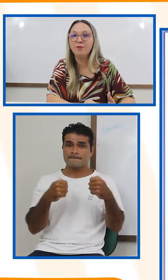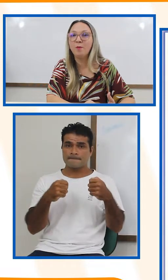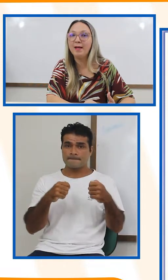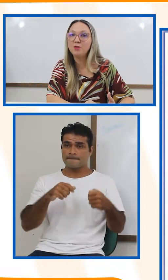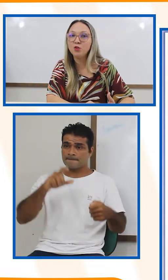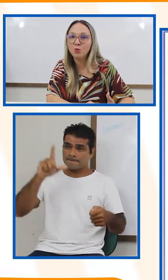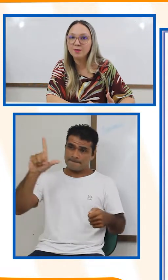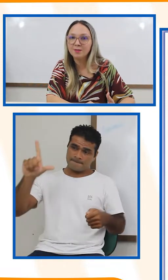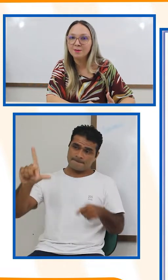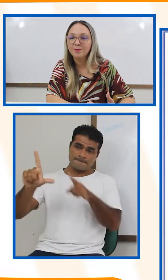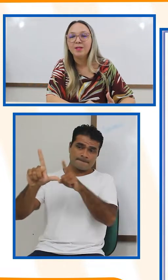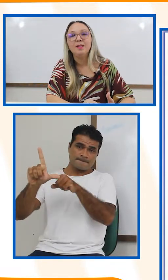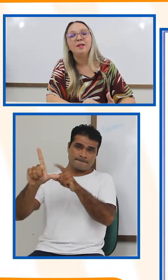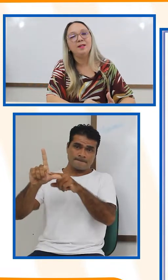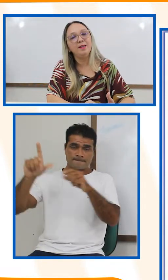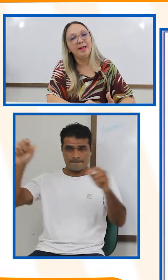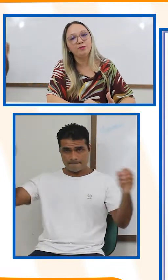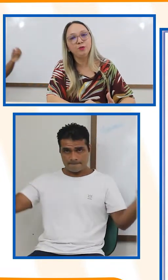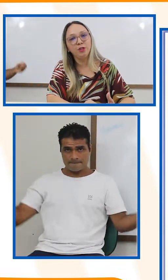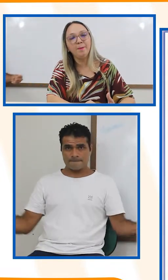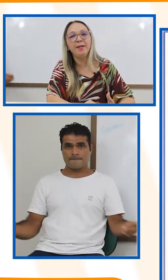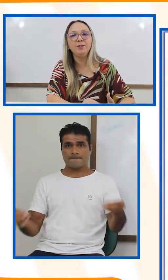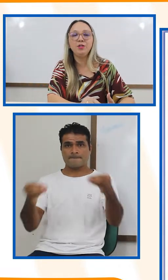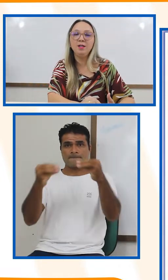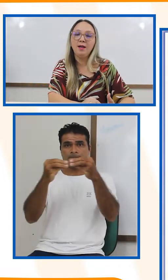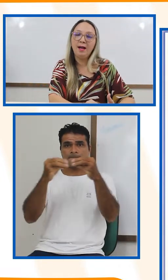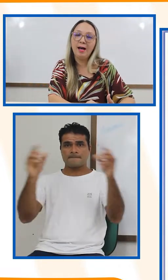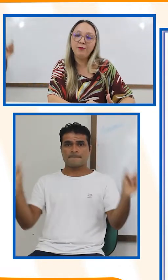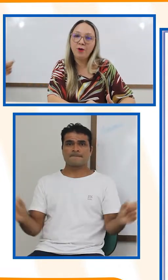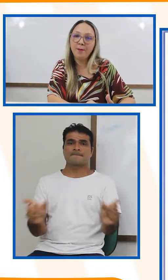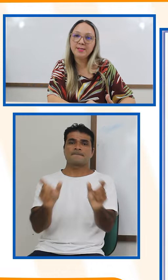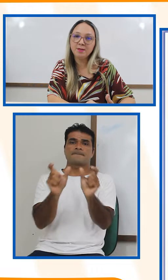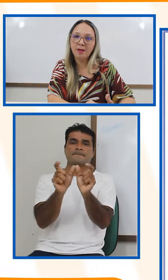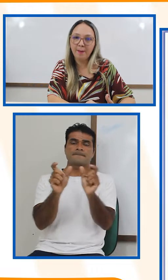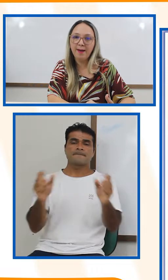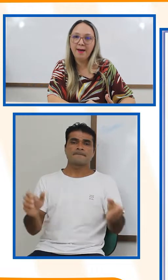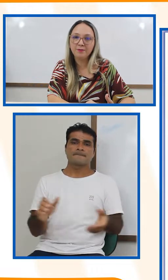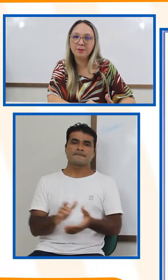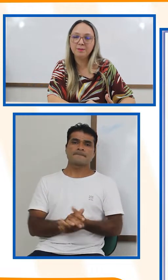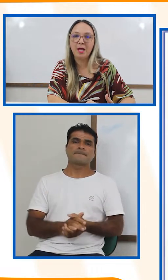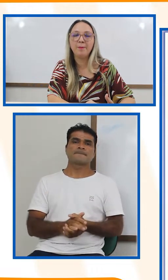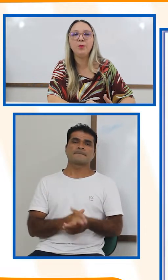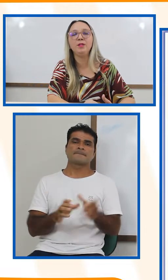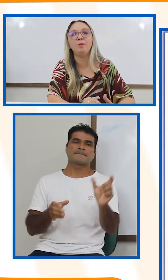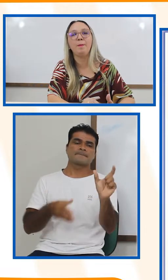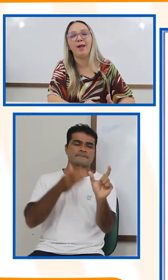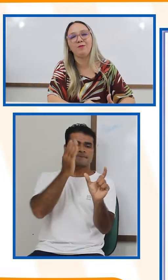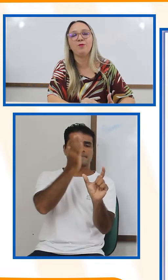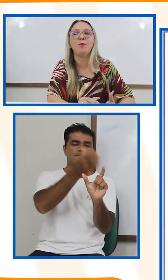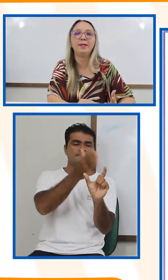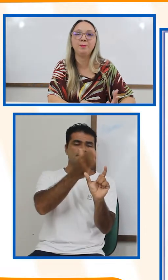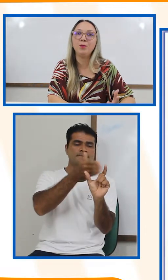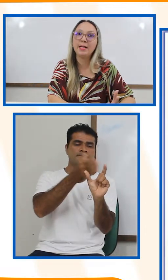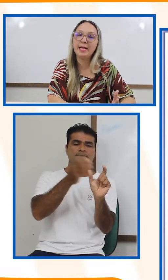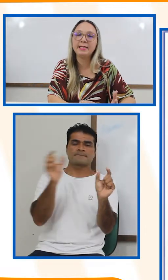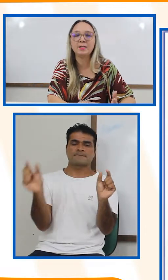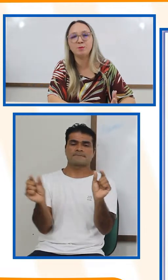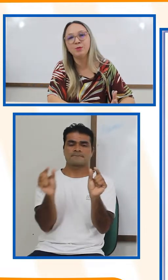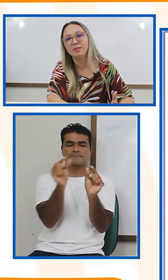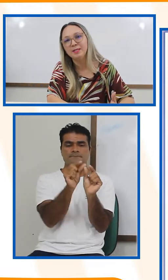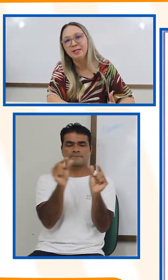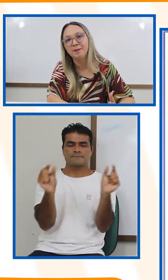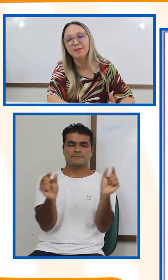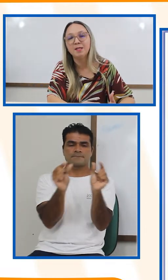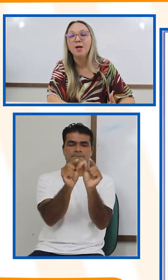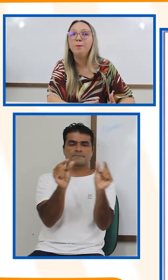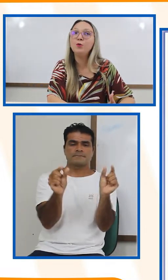letrinhas para formar sons, que é justamente a formação da palavra, tá bom? Então, uma palavra é formada por letras,